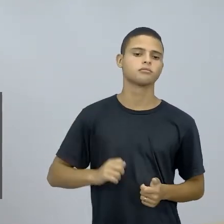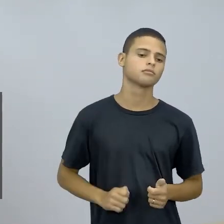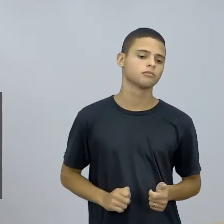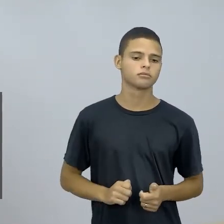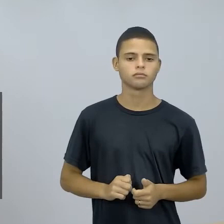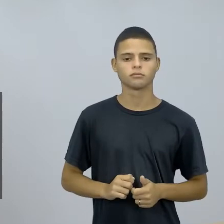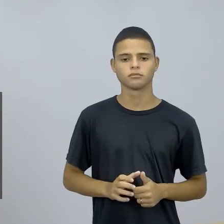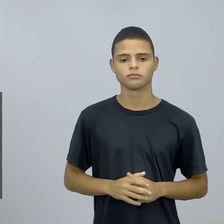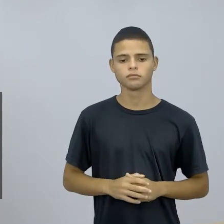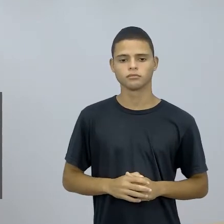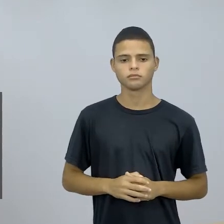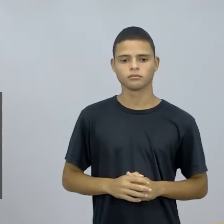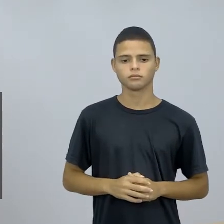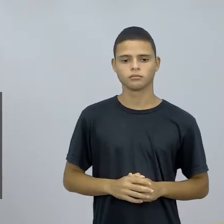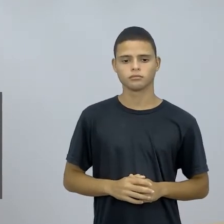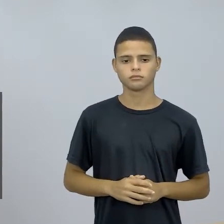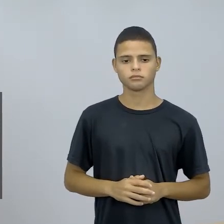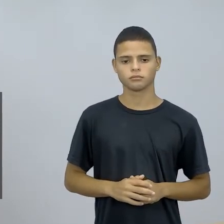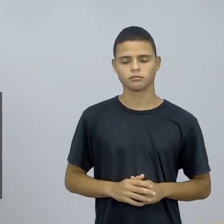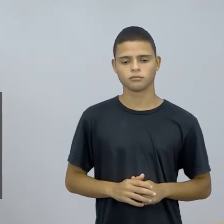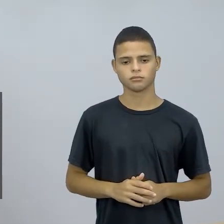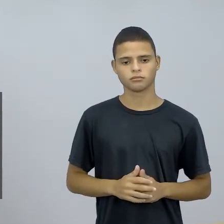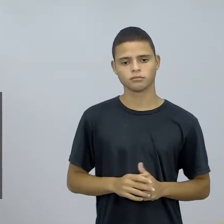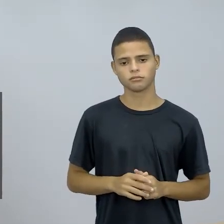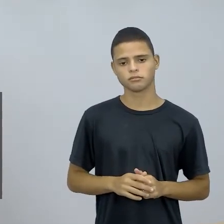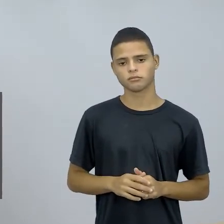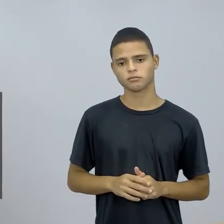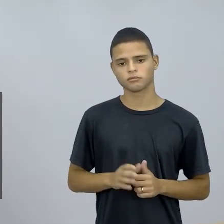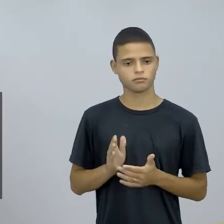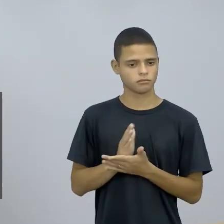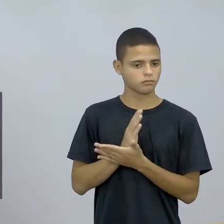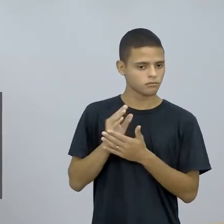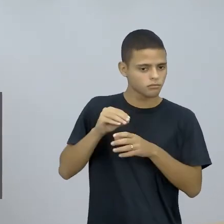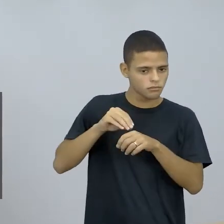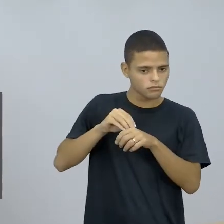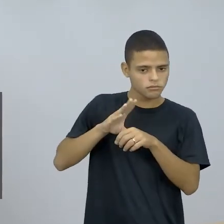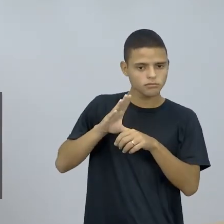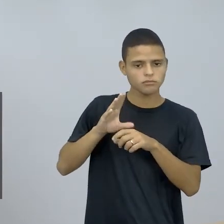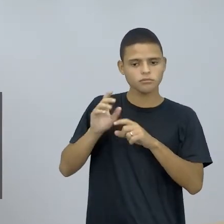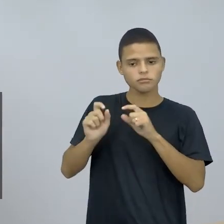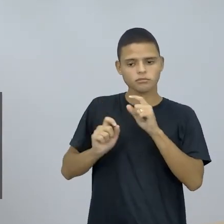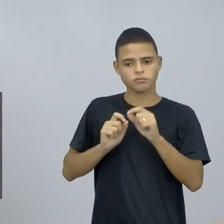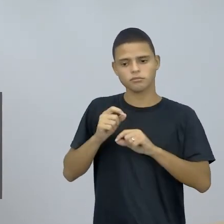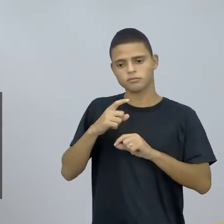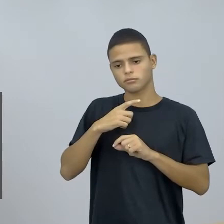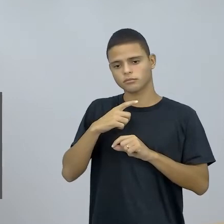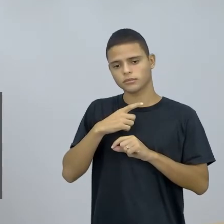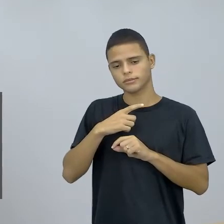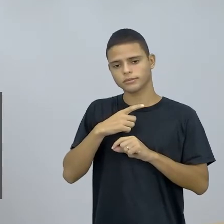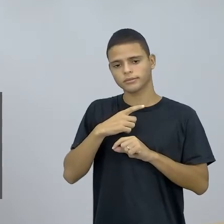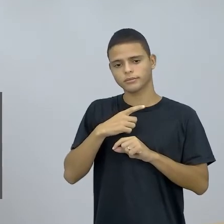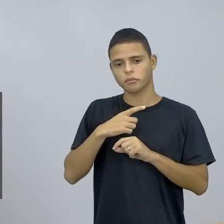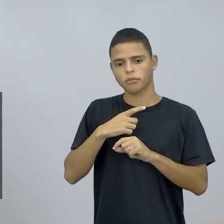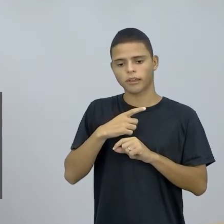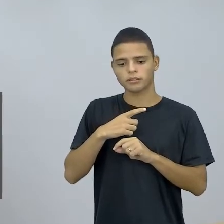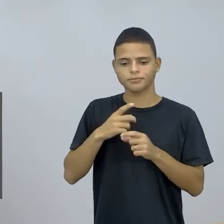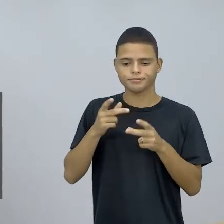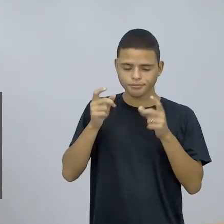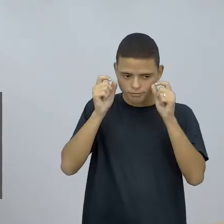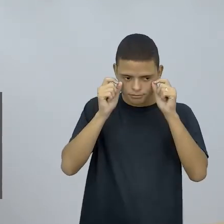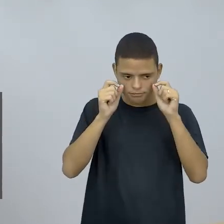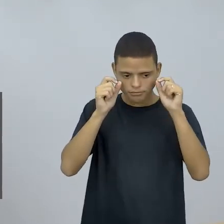Aí, ele foi uma vez comigo, me deu algumas dicas do que tinha no meio do caminho e eu fui tendo